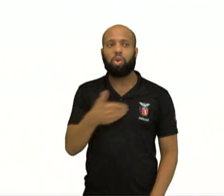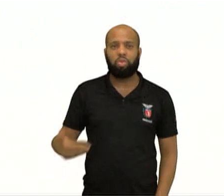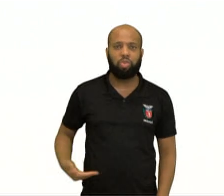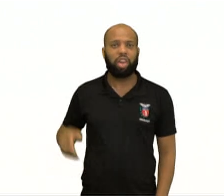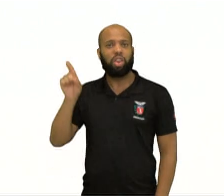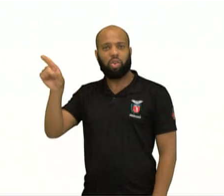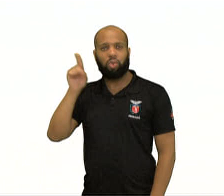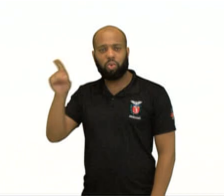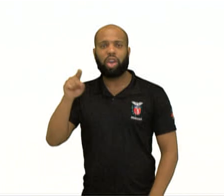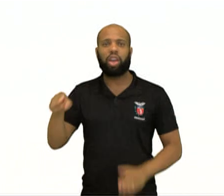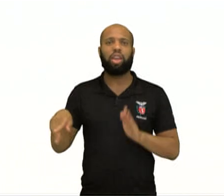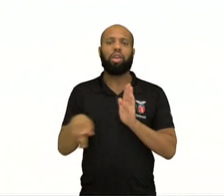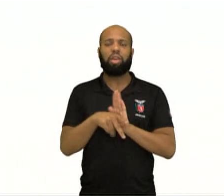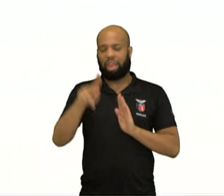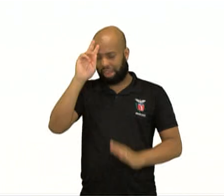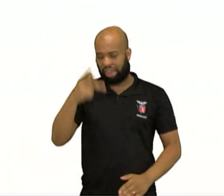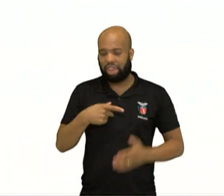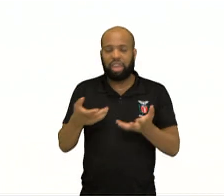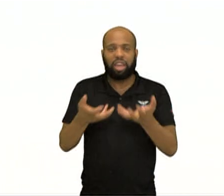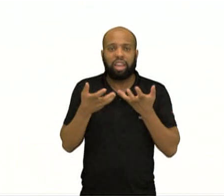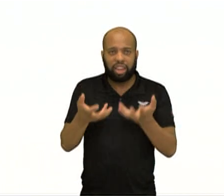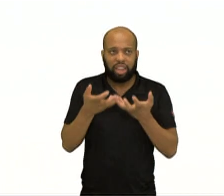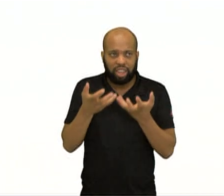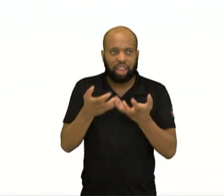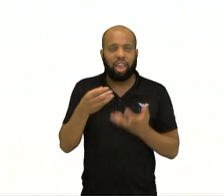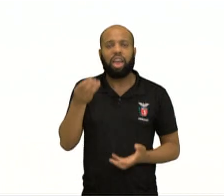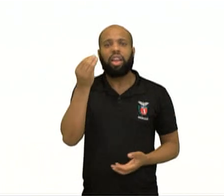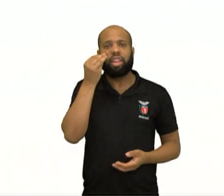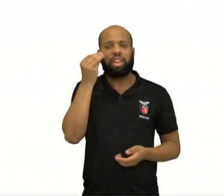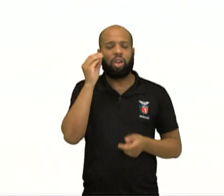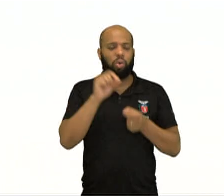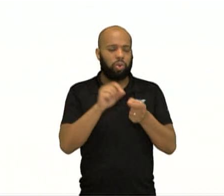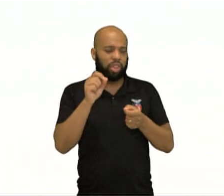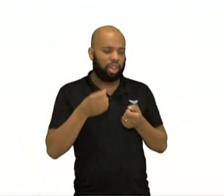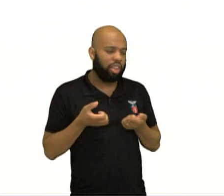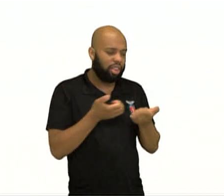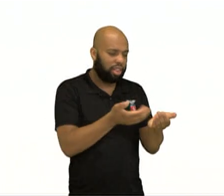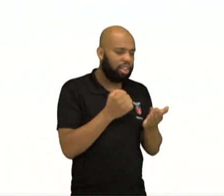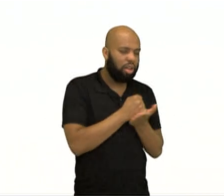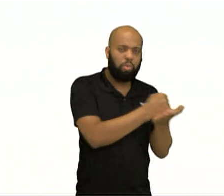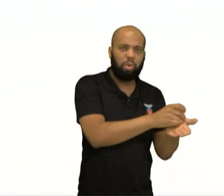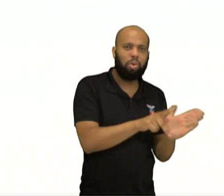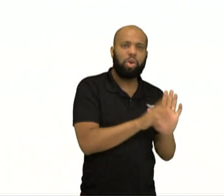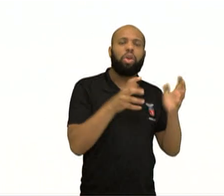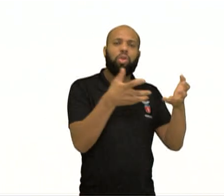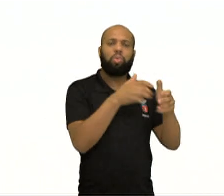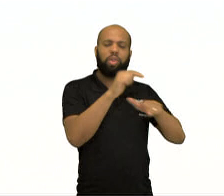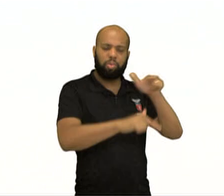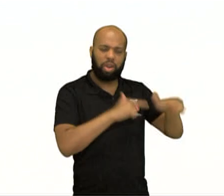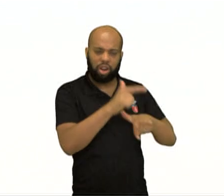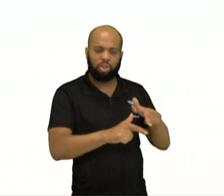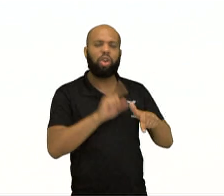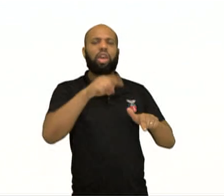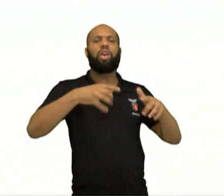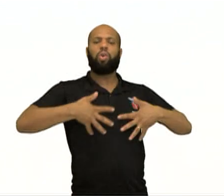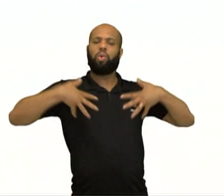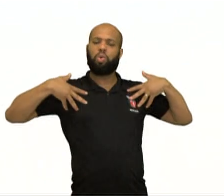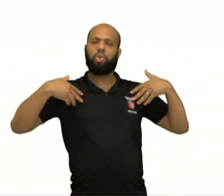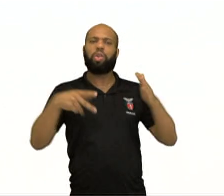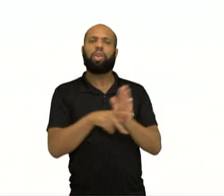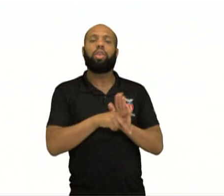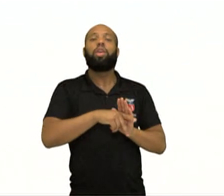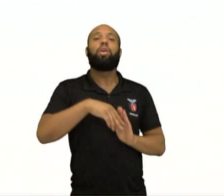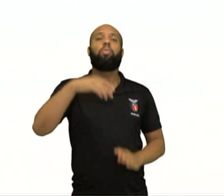por iniciativa própria, tem procurado amparar as classes trabalhadoras, devem constituir motivo de orgulho para